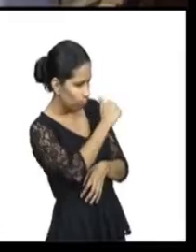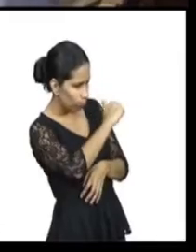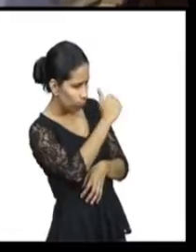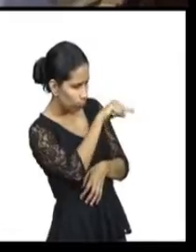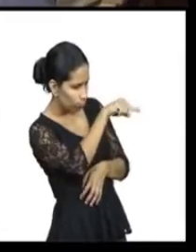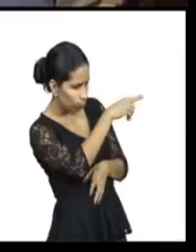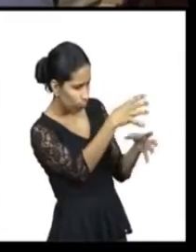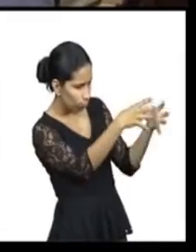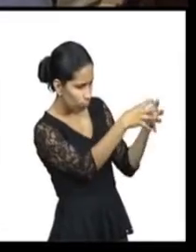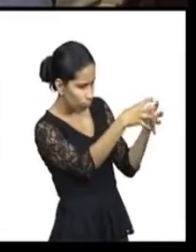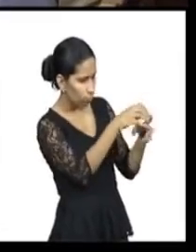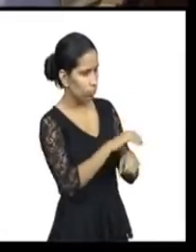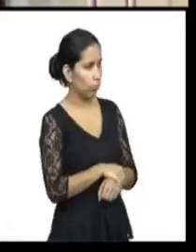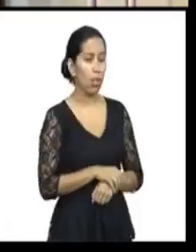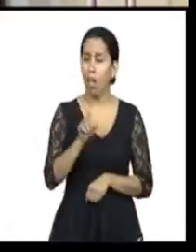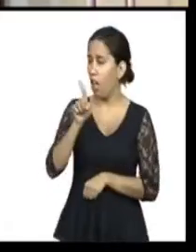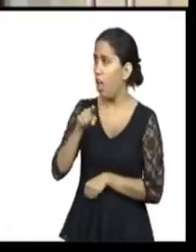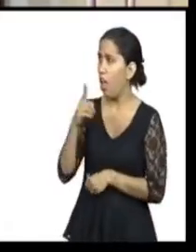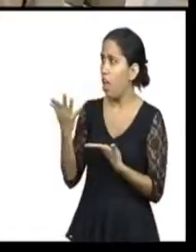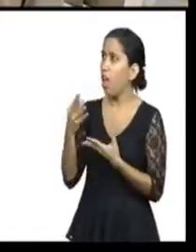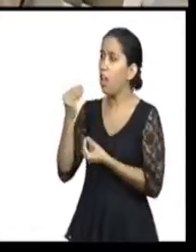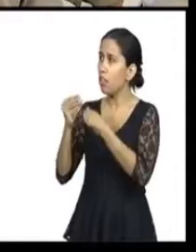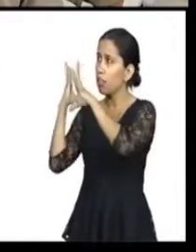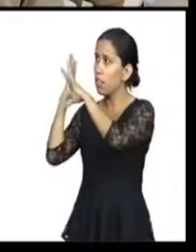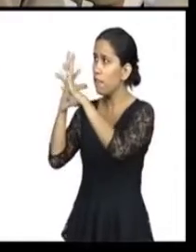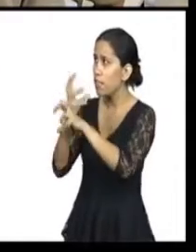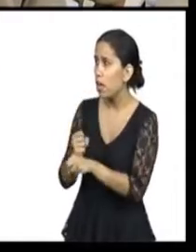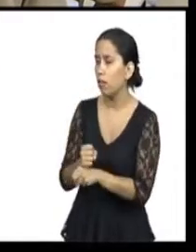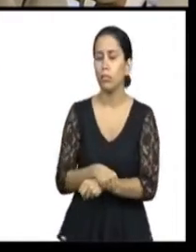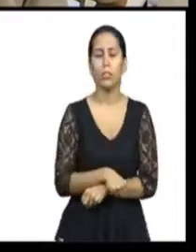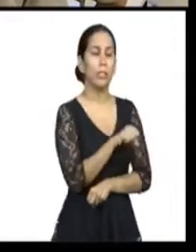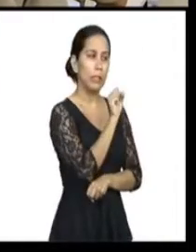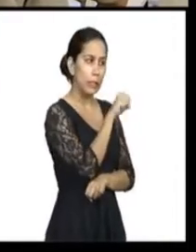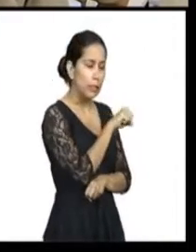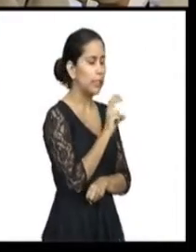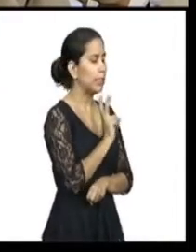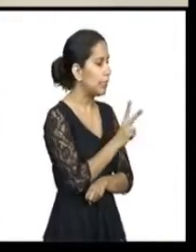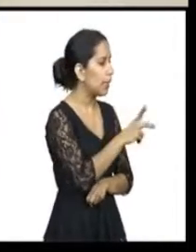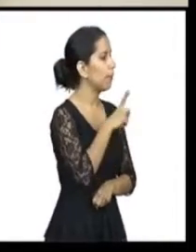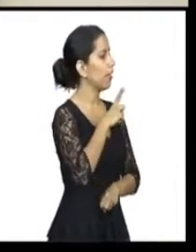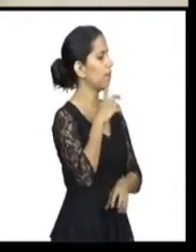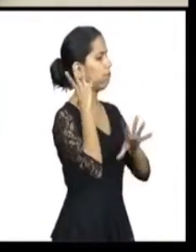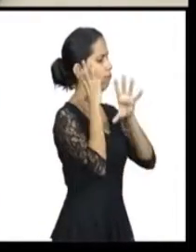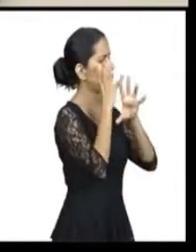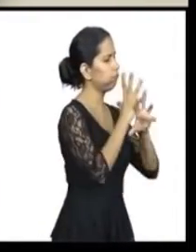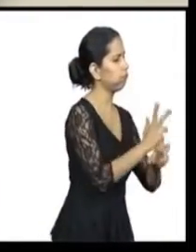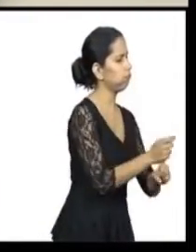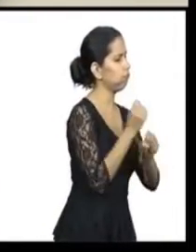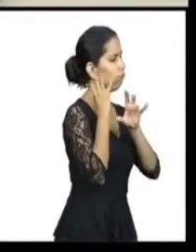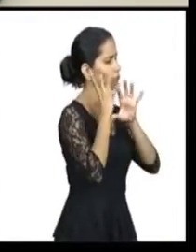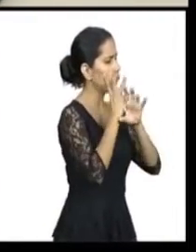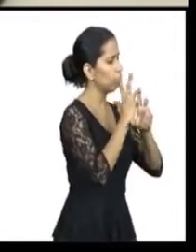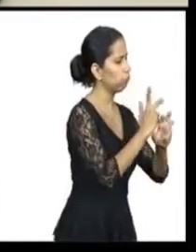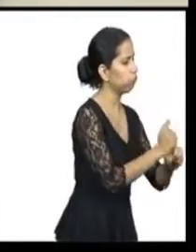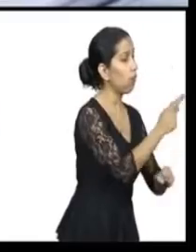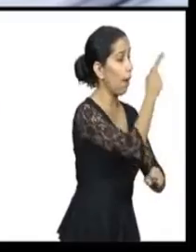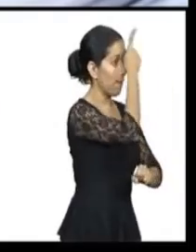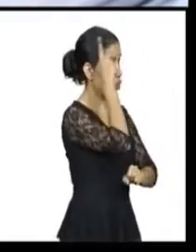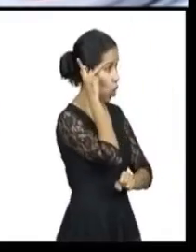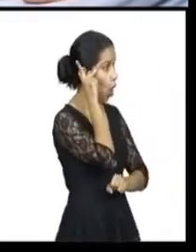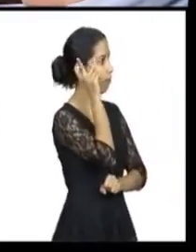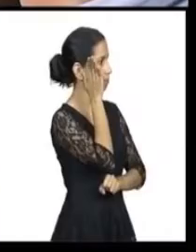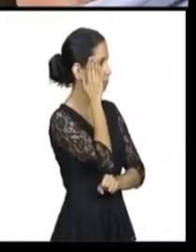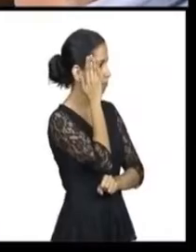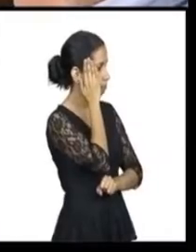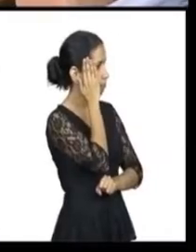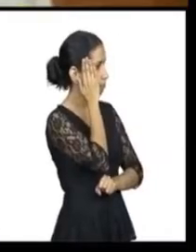E esse treinamento, ele é revisado? Periodicamente a gente faz a revisão desse treinamento e a reavaliação desses operadores que podem dirigir na lavra. E também